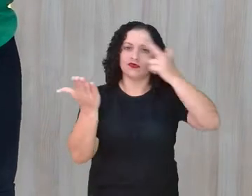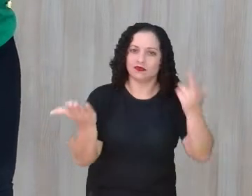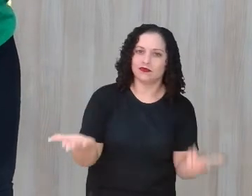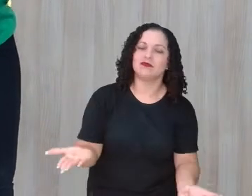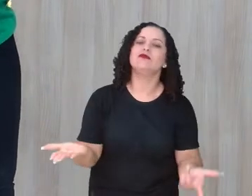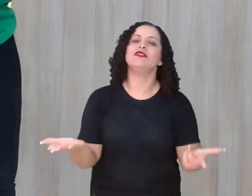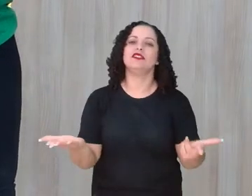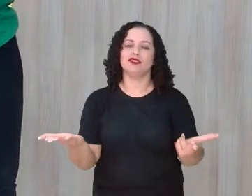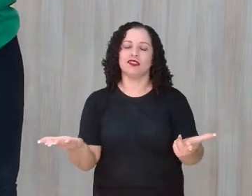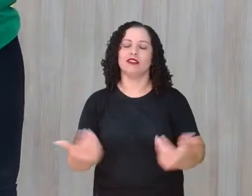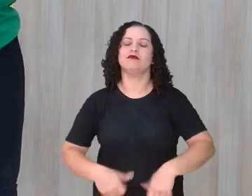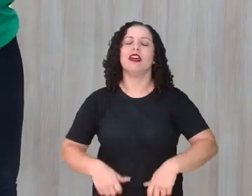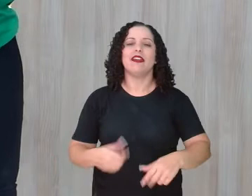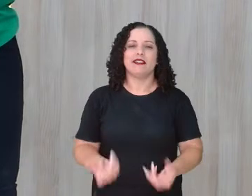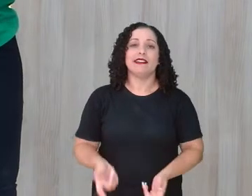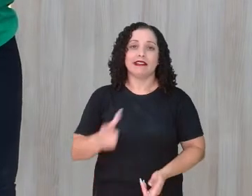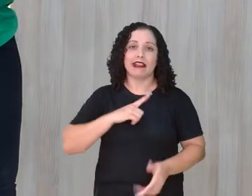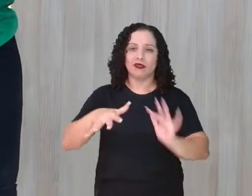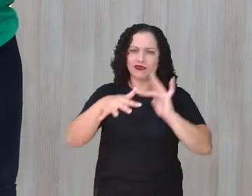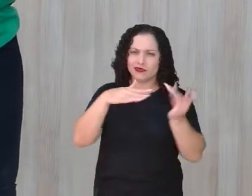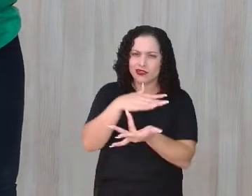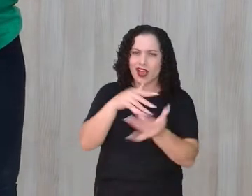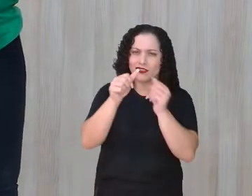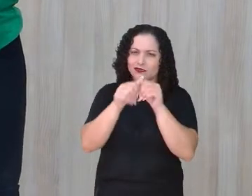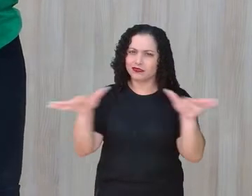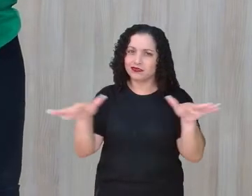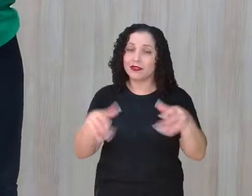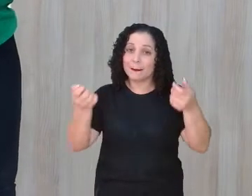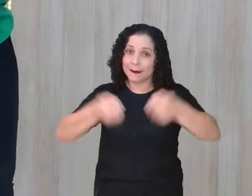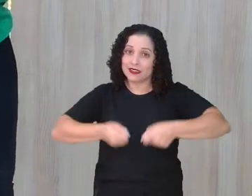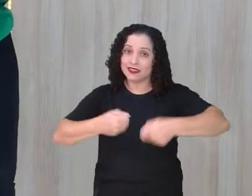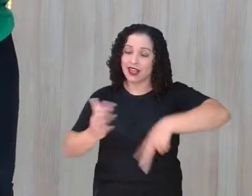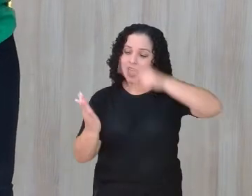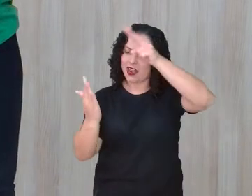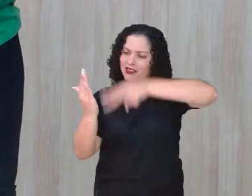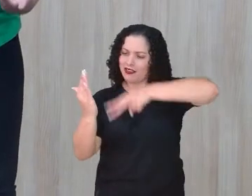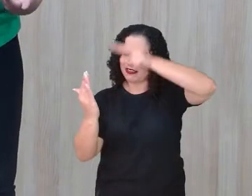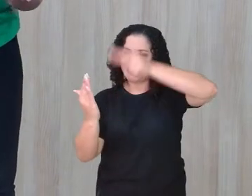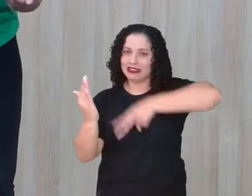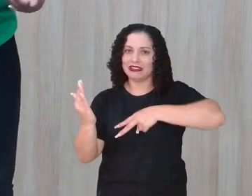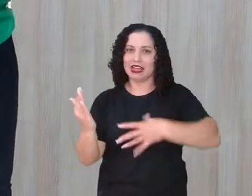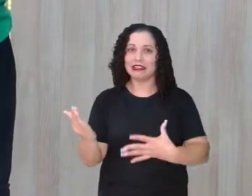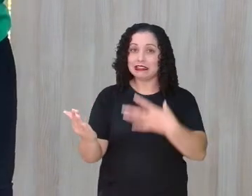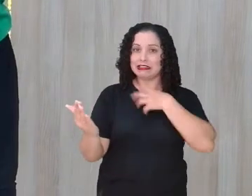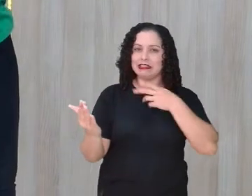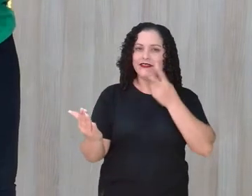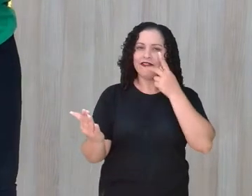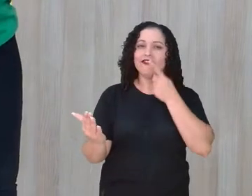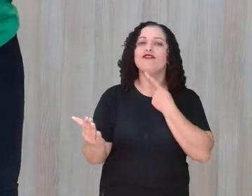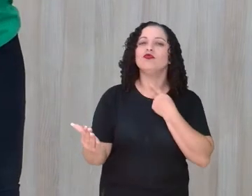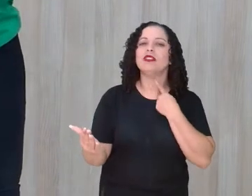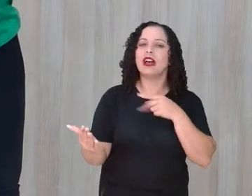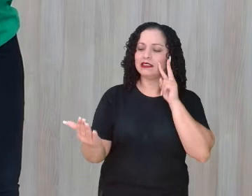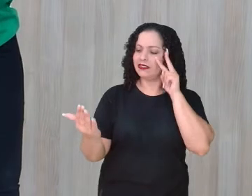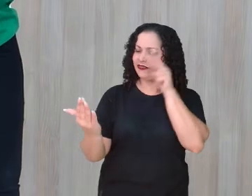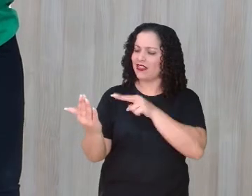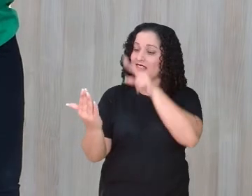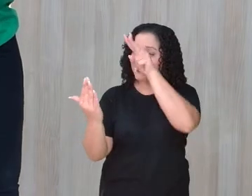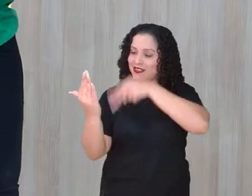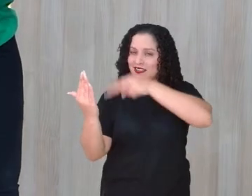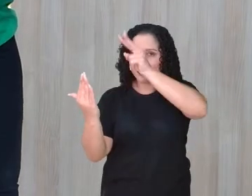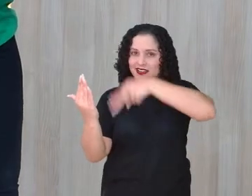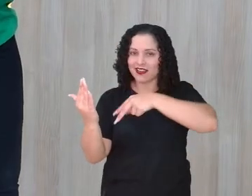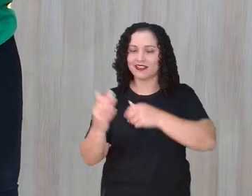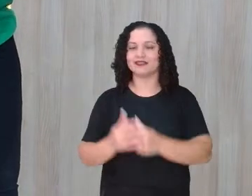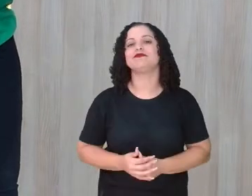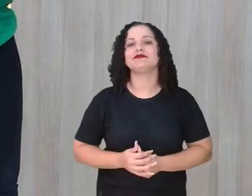Instagram. E essa notícia, ela precisa ser lida, ela precisa te convidar a ler. Por isso, ela é um